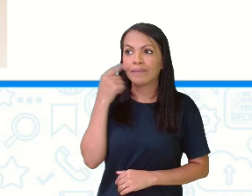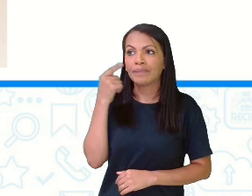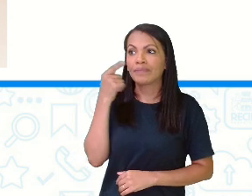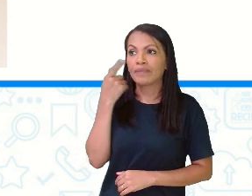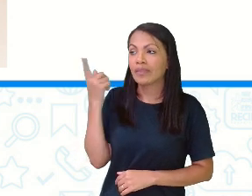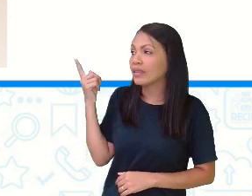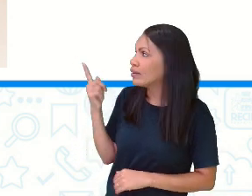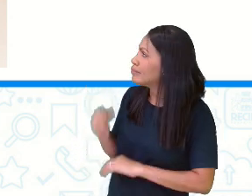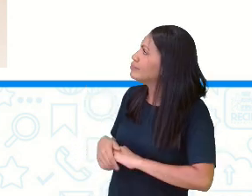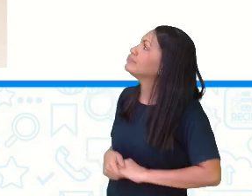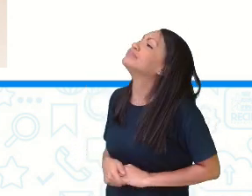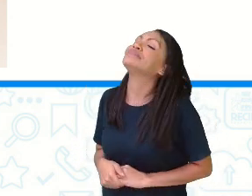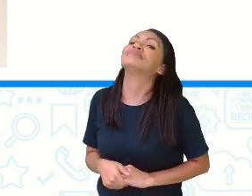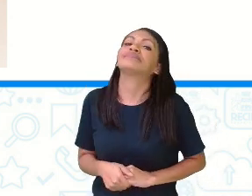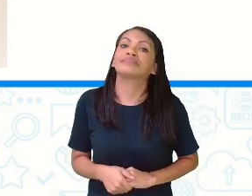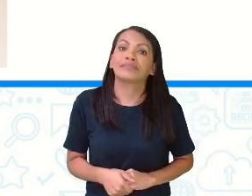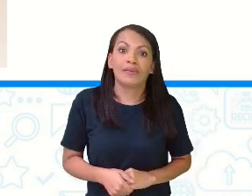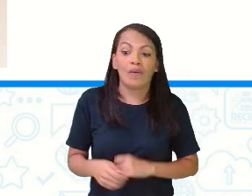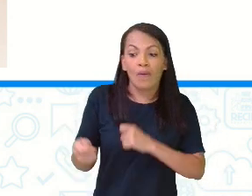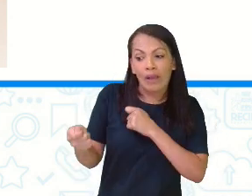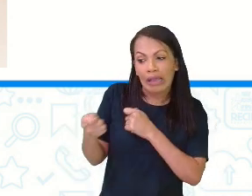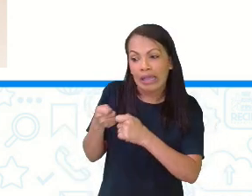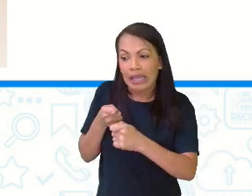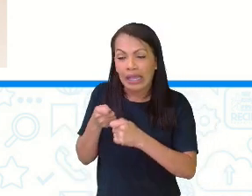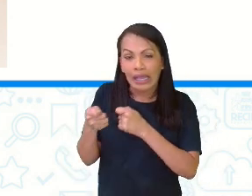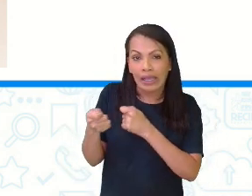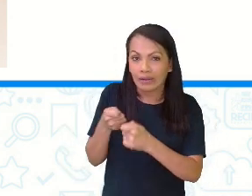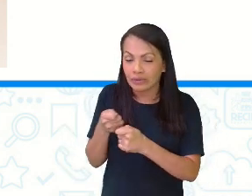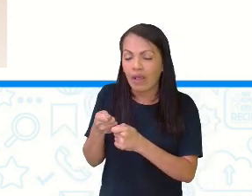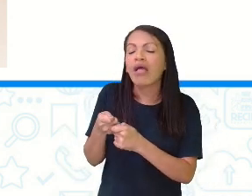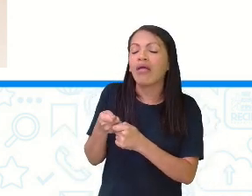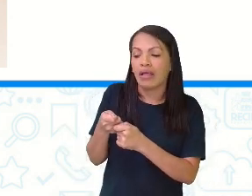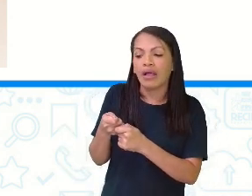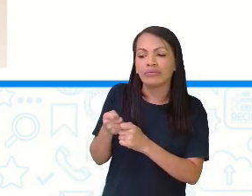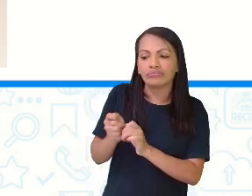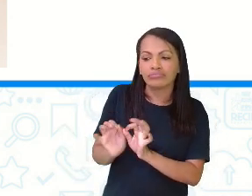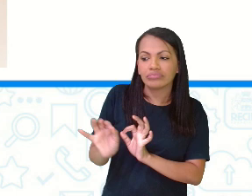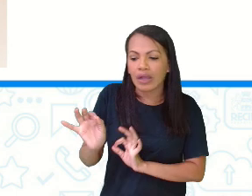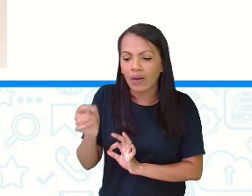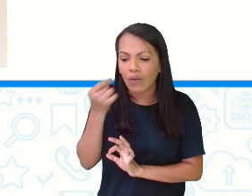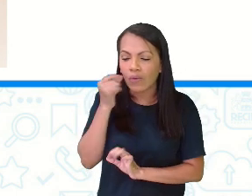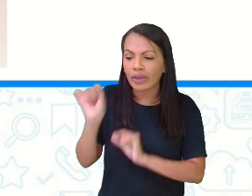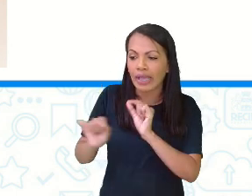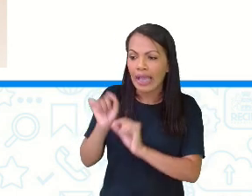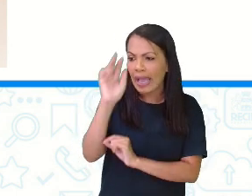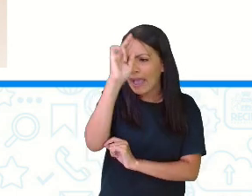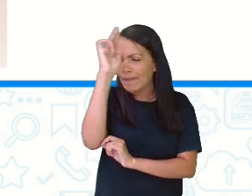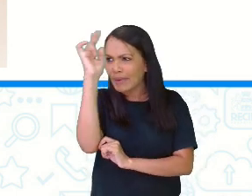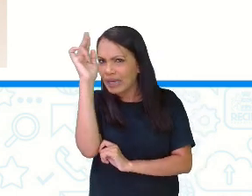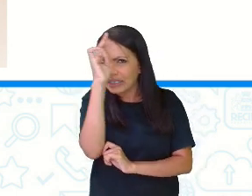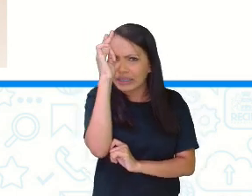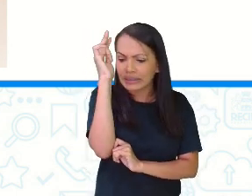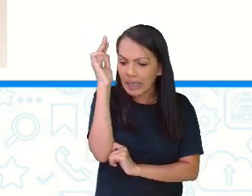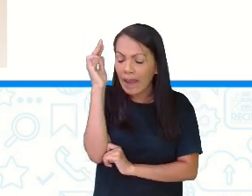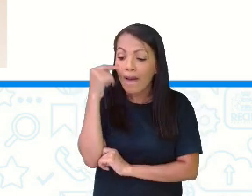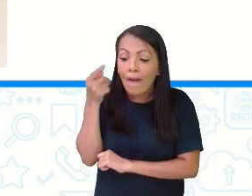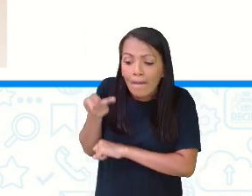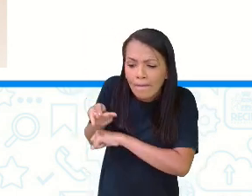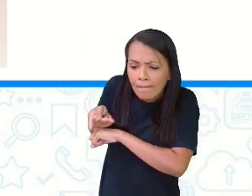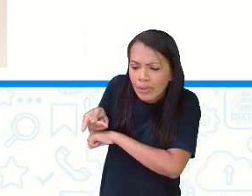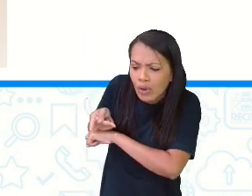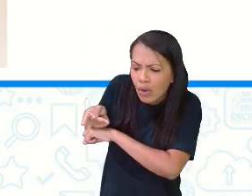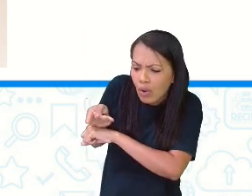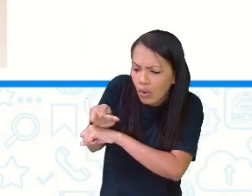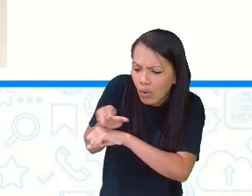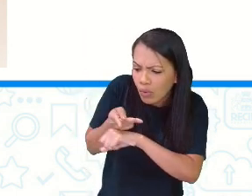à distância, o inseto poderá vasculhar escombros em busca de sobreviventes. Essa reportagem foi